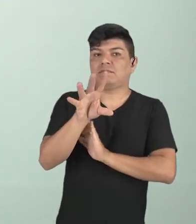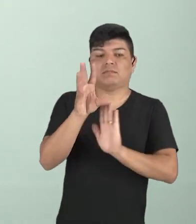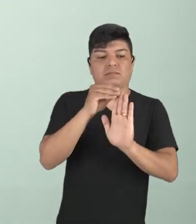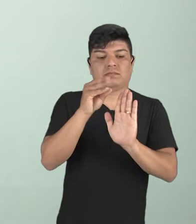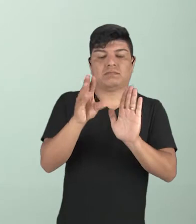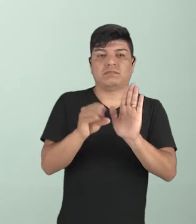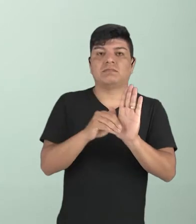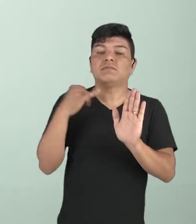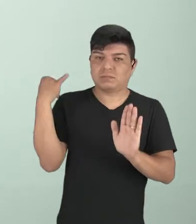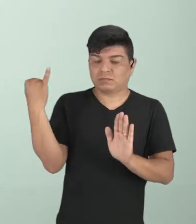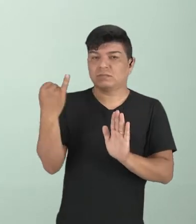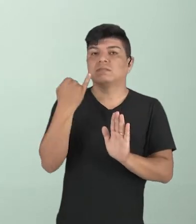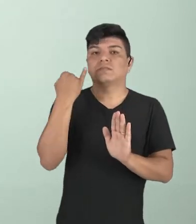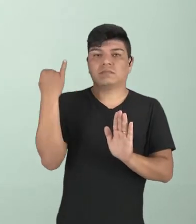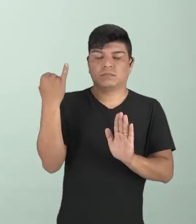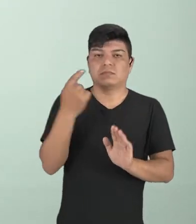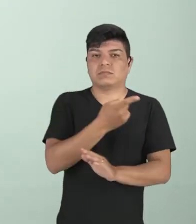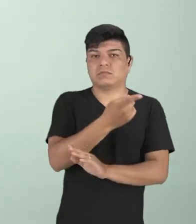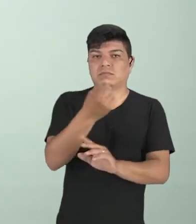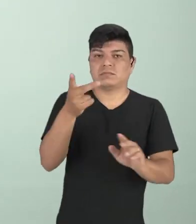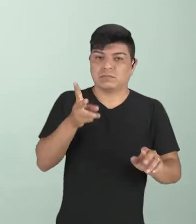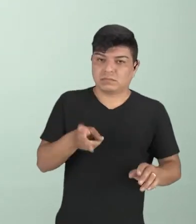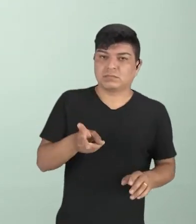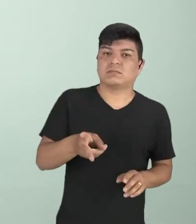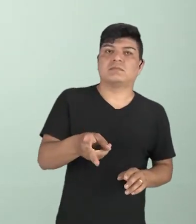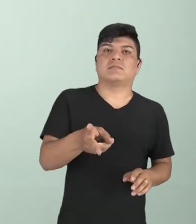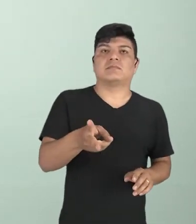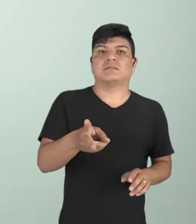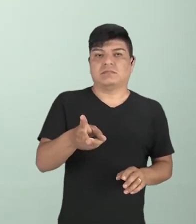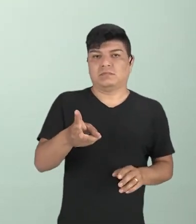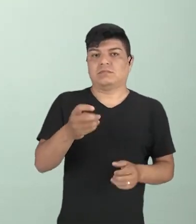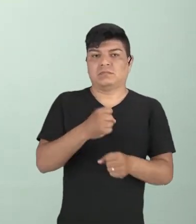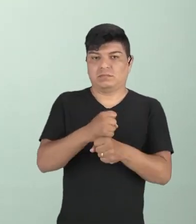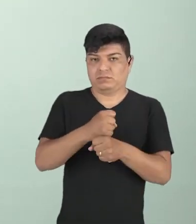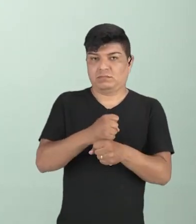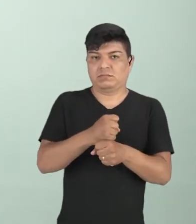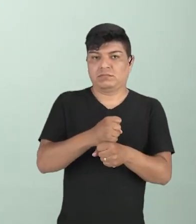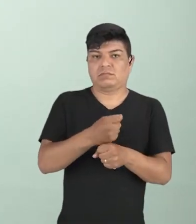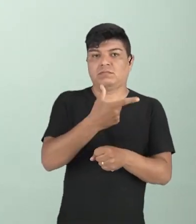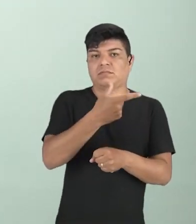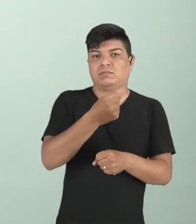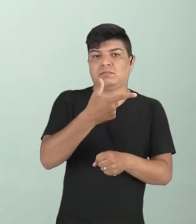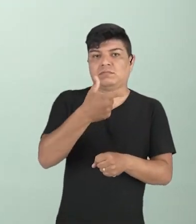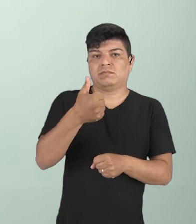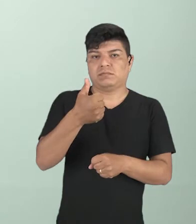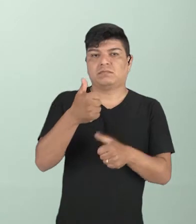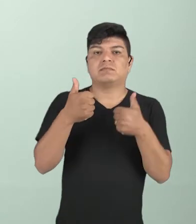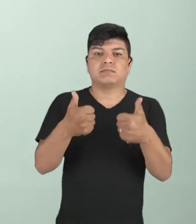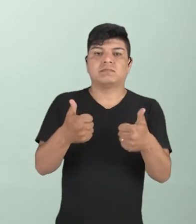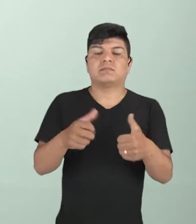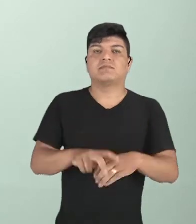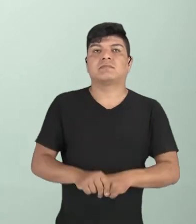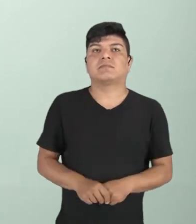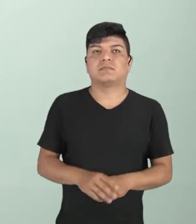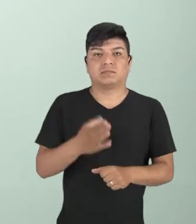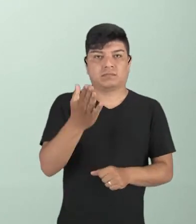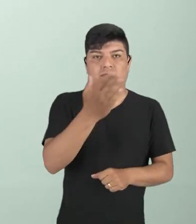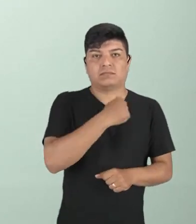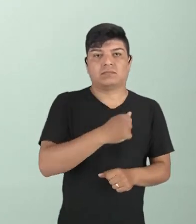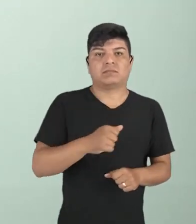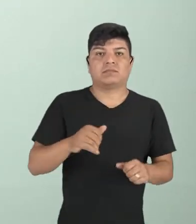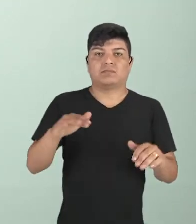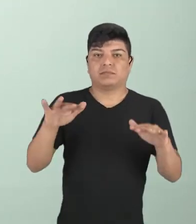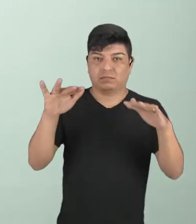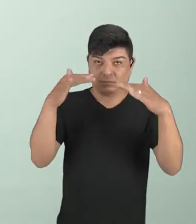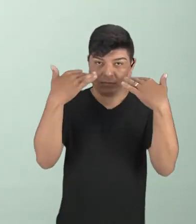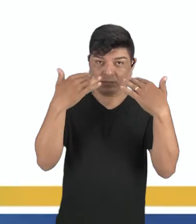conteúdos essenciais para que você dê continuidade ao ano letivo de 2021, tá bom? Então vamos lá, acompanha